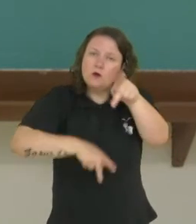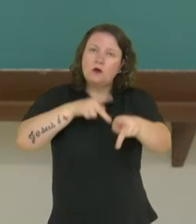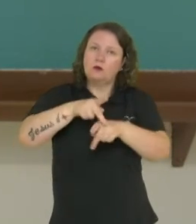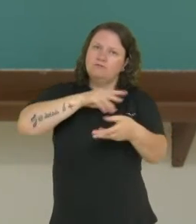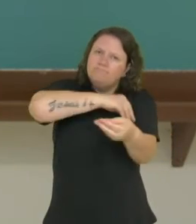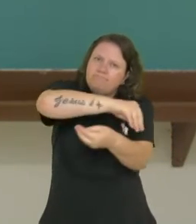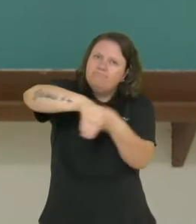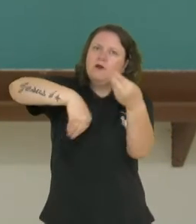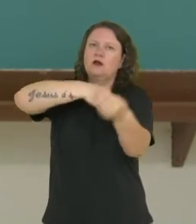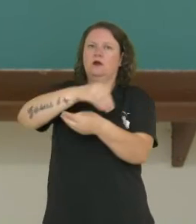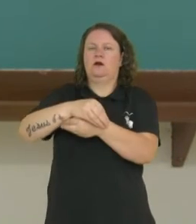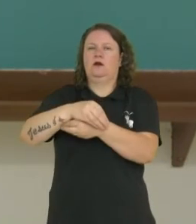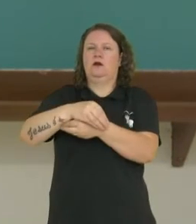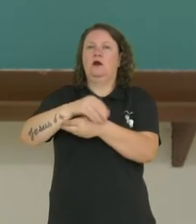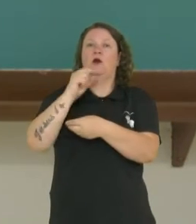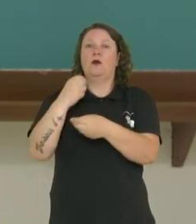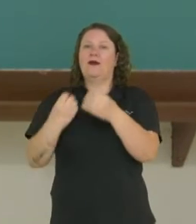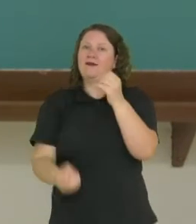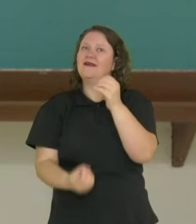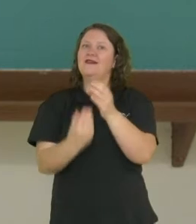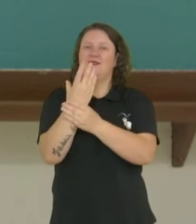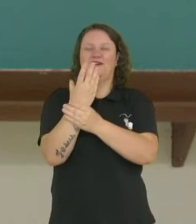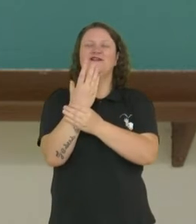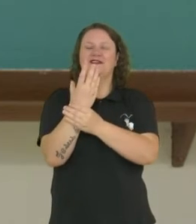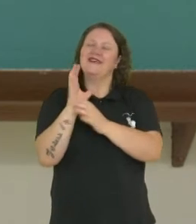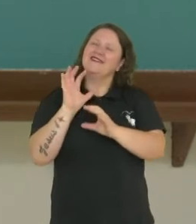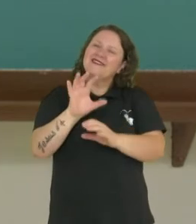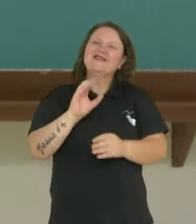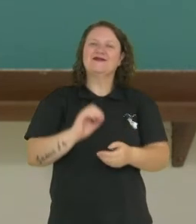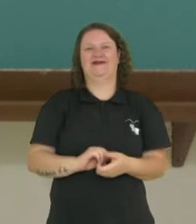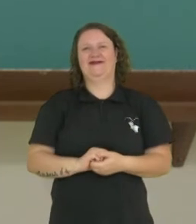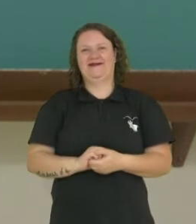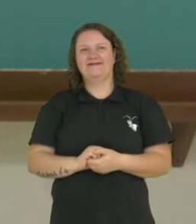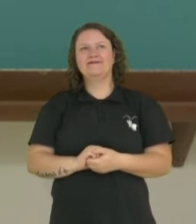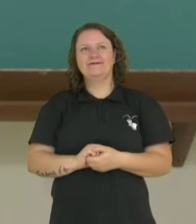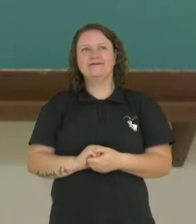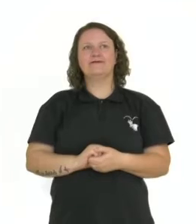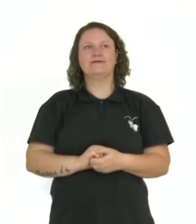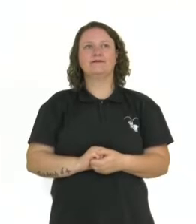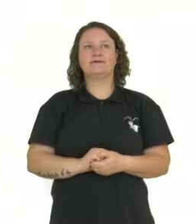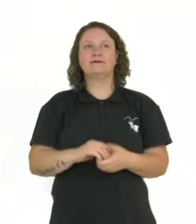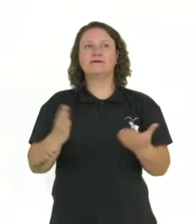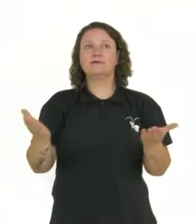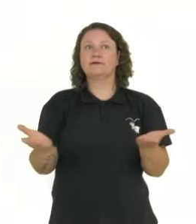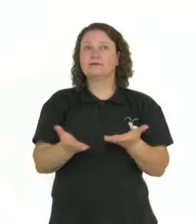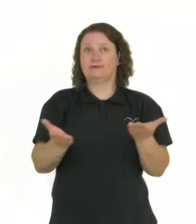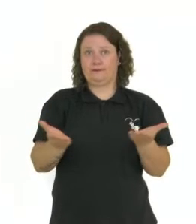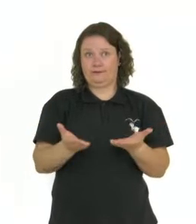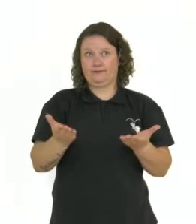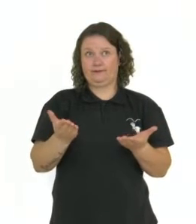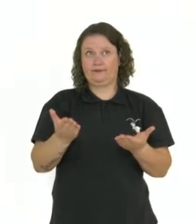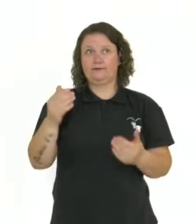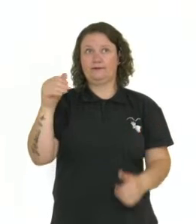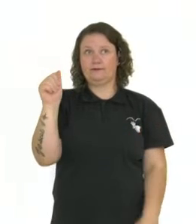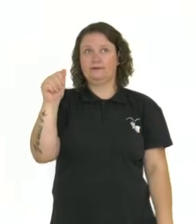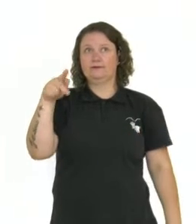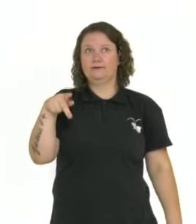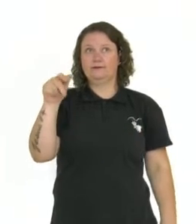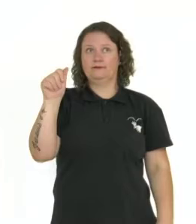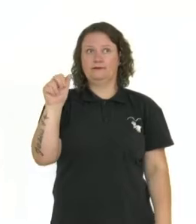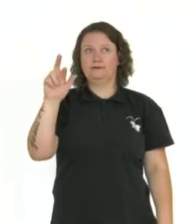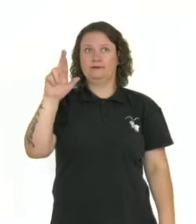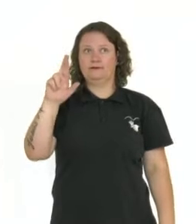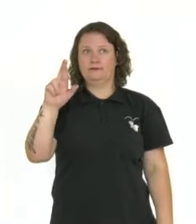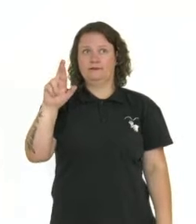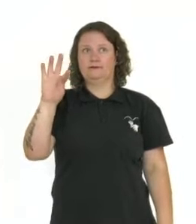surgiu dessa miscigenação, ok? Muito bem. E o apartheid, olha só, teve